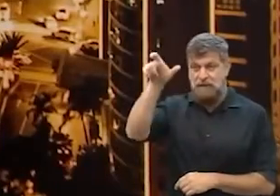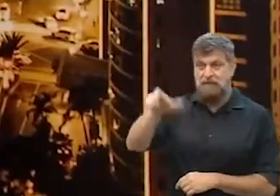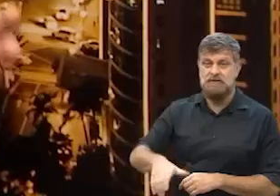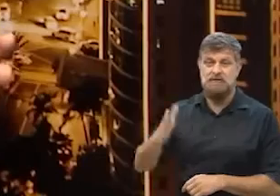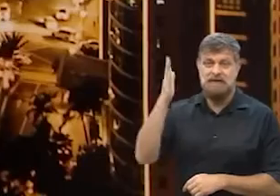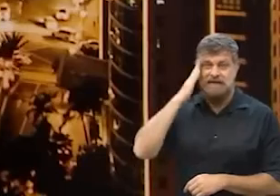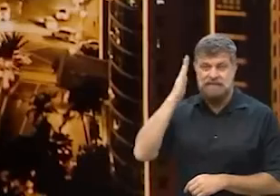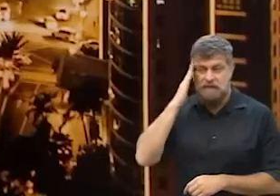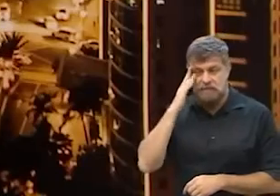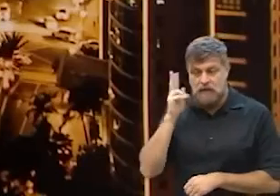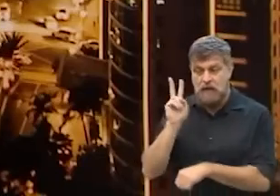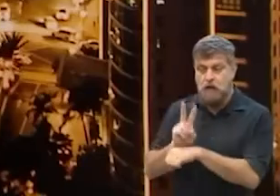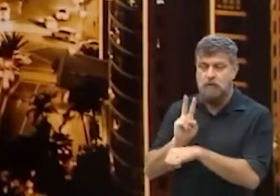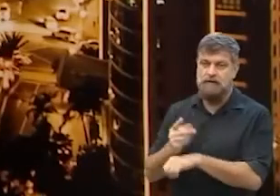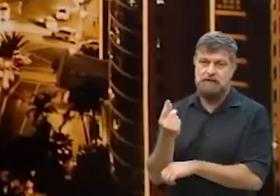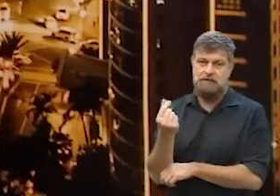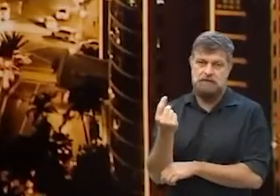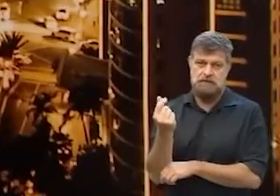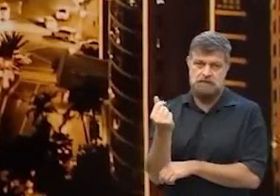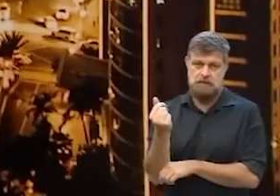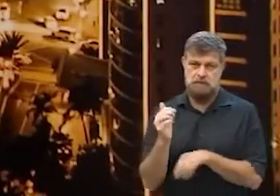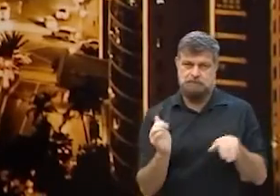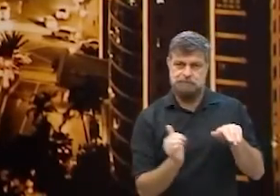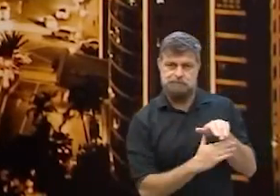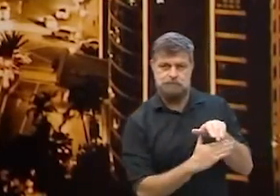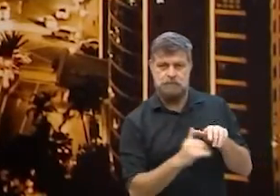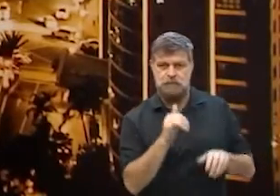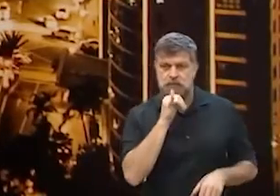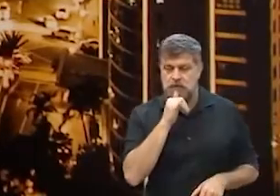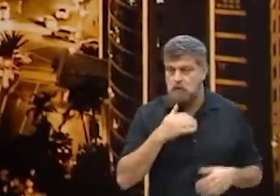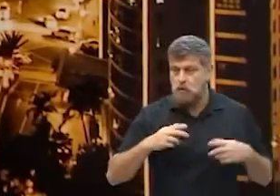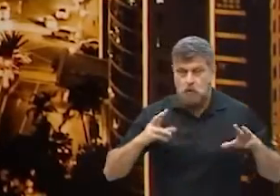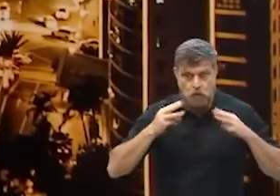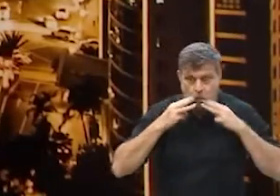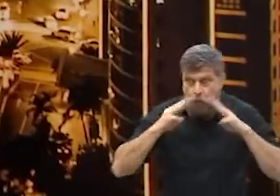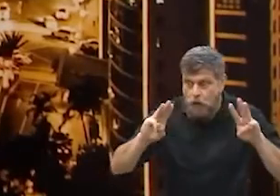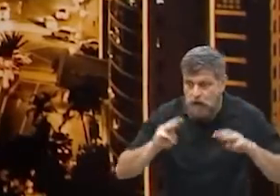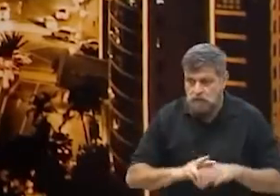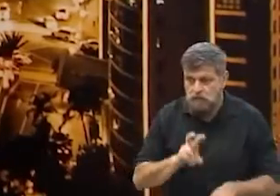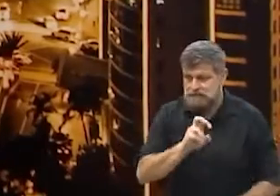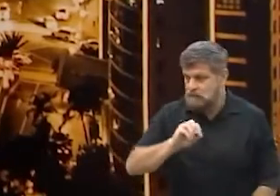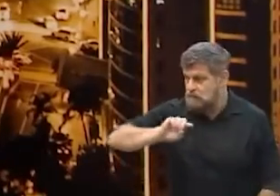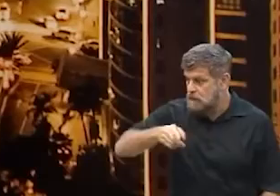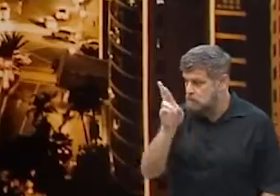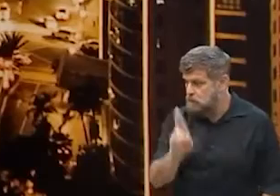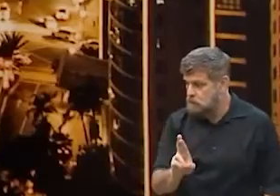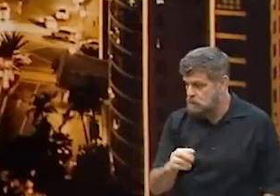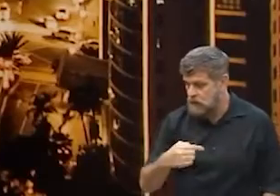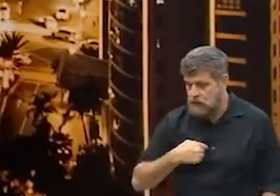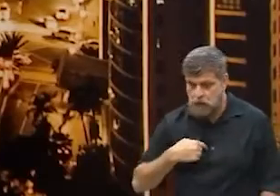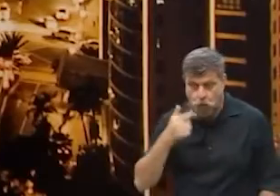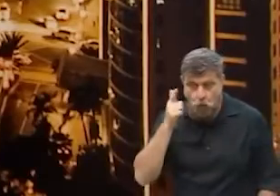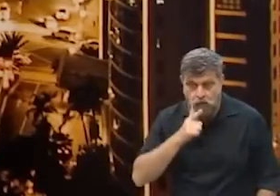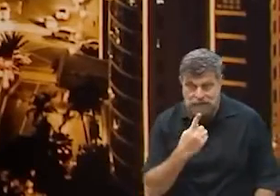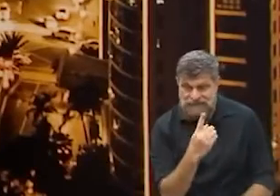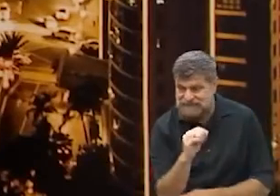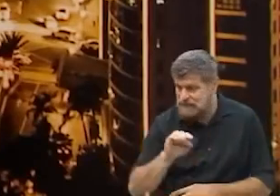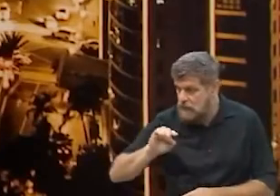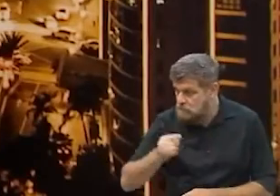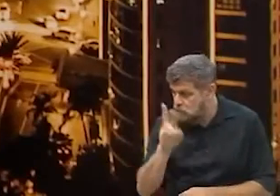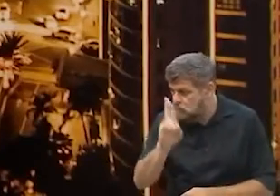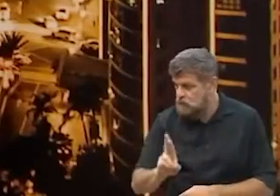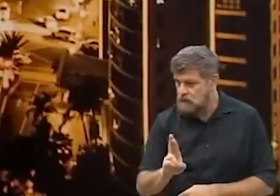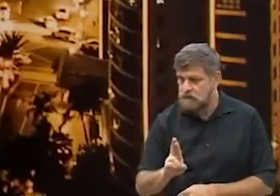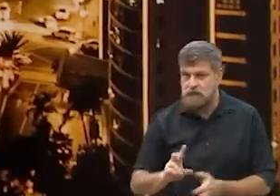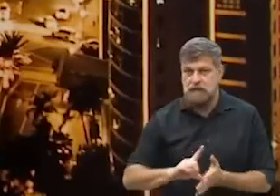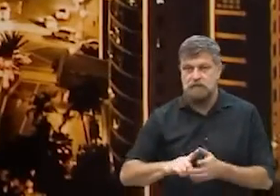saber administrar o dinheiro que ele recebe. Então vamos lá, uau, caiu R$50 mil na minha conta ou R$100 mil na minha conta, pode